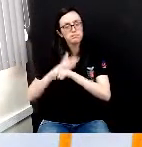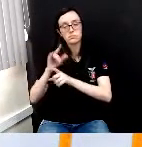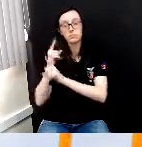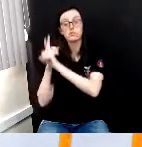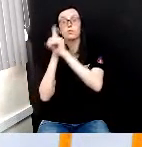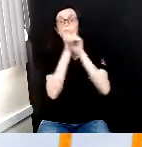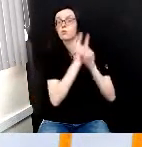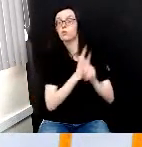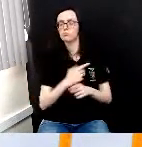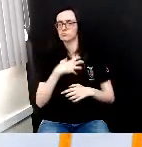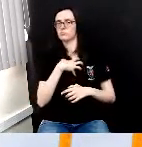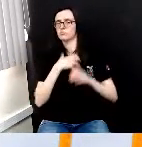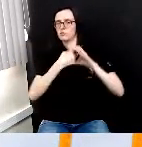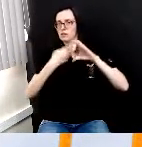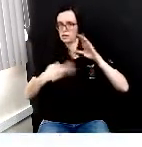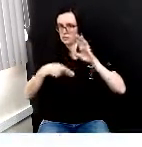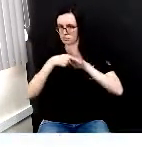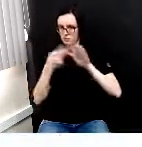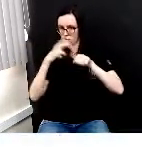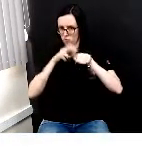detecção destes casos.